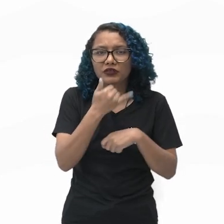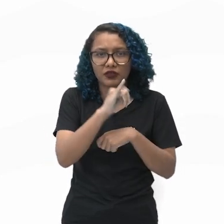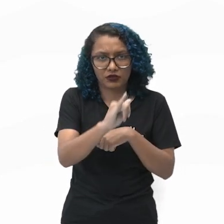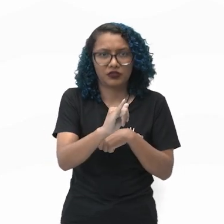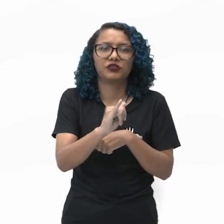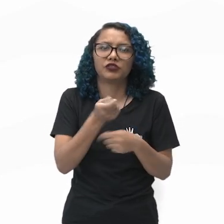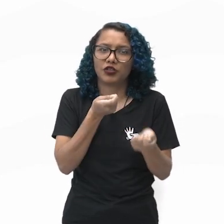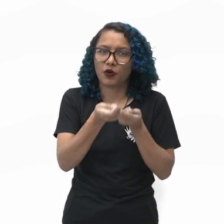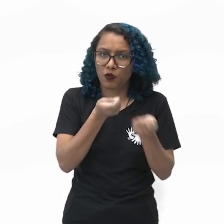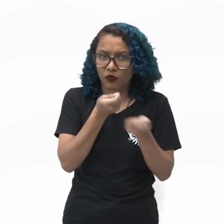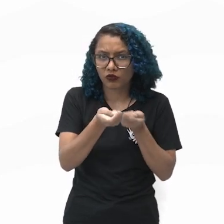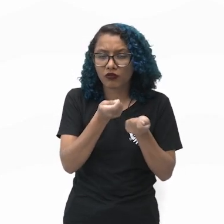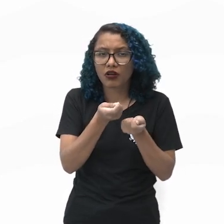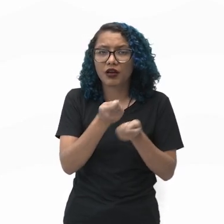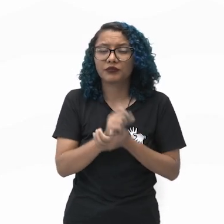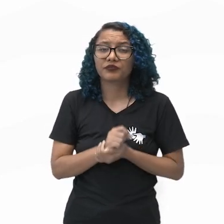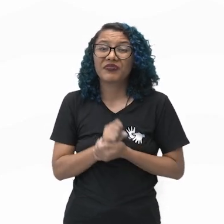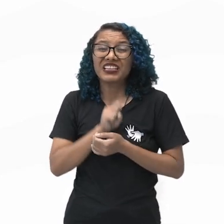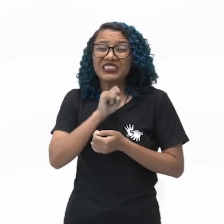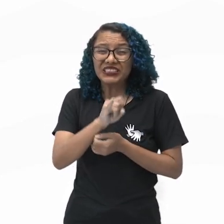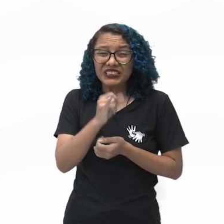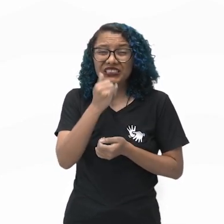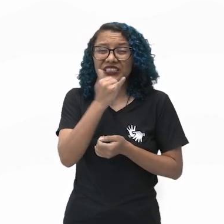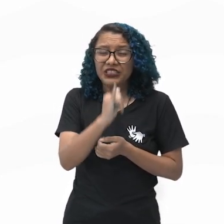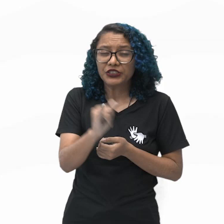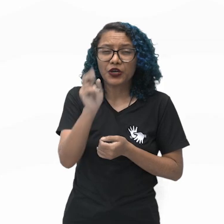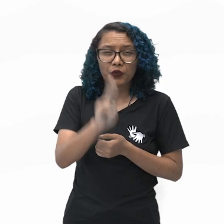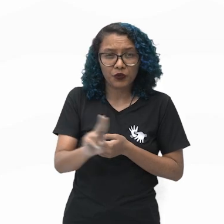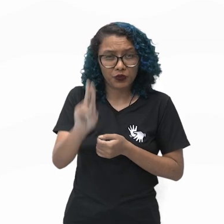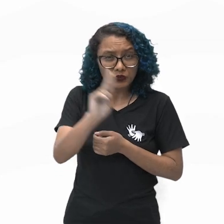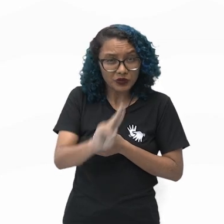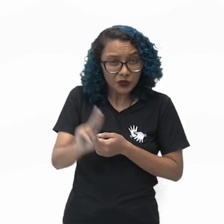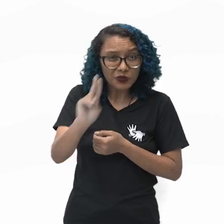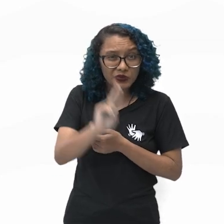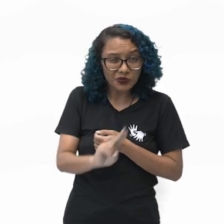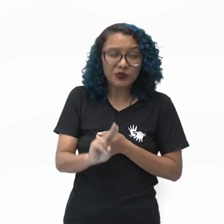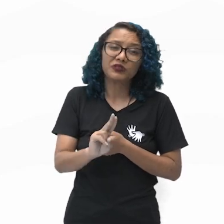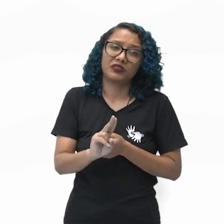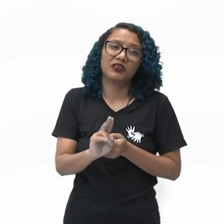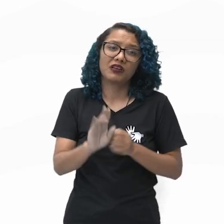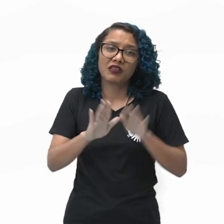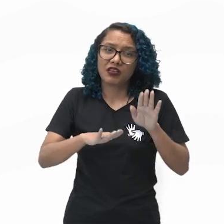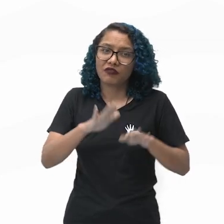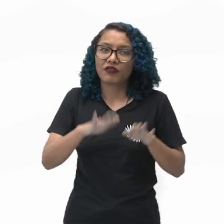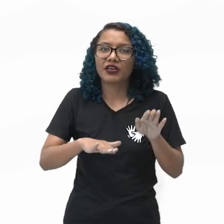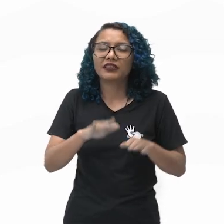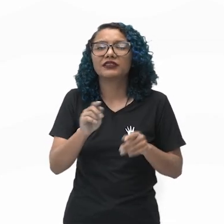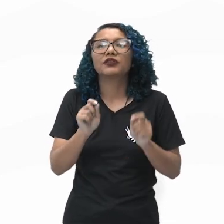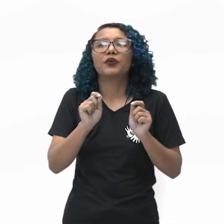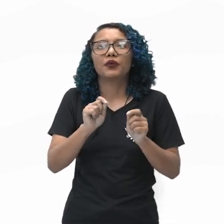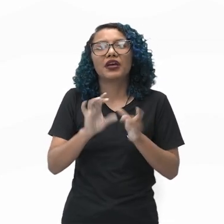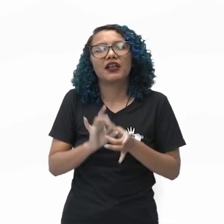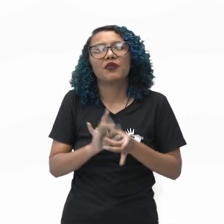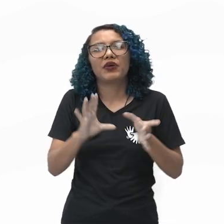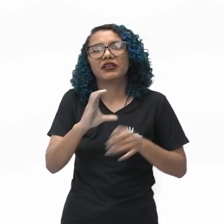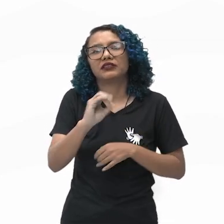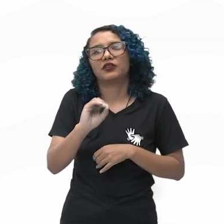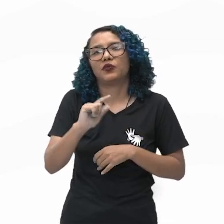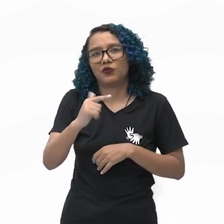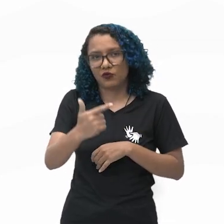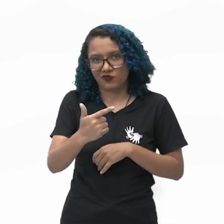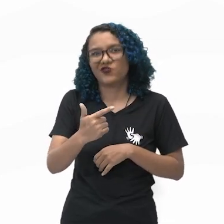energia nós utilizamos, mais nós estamos aí contribuindo para a liberação de CO2, por